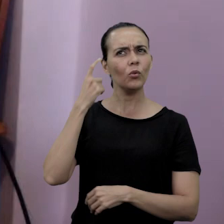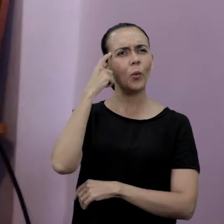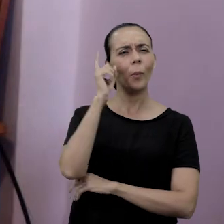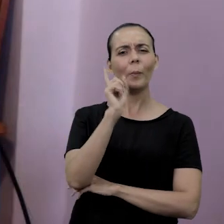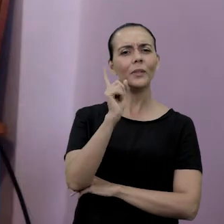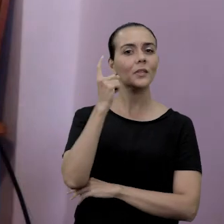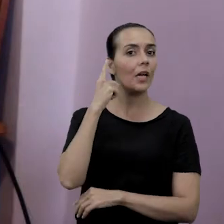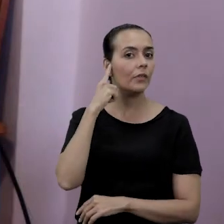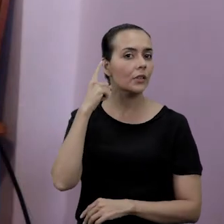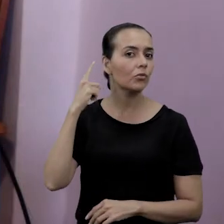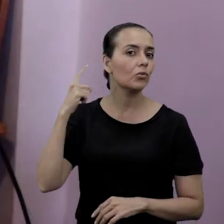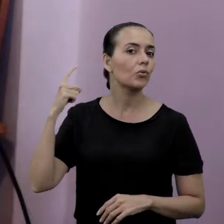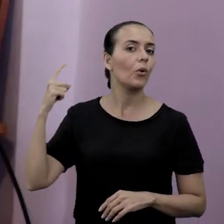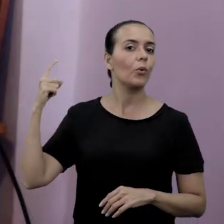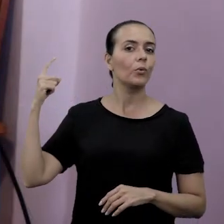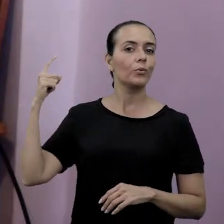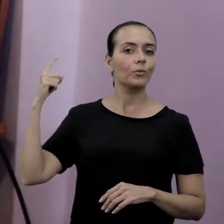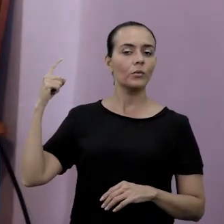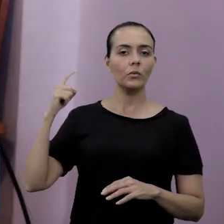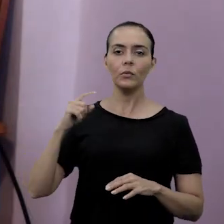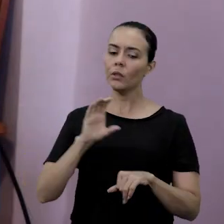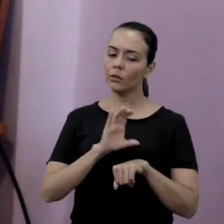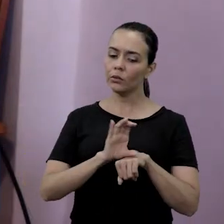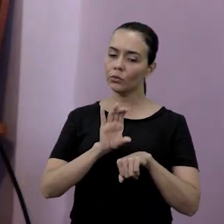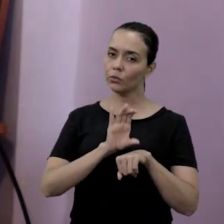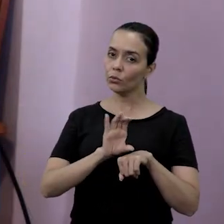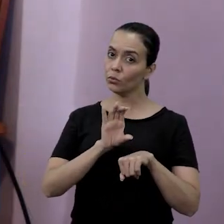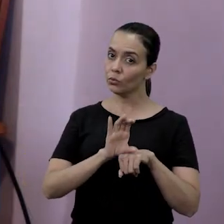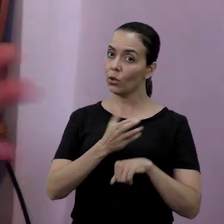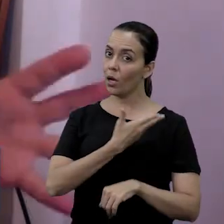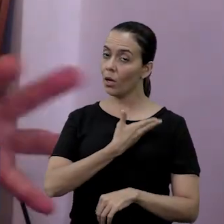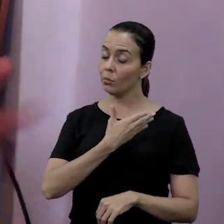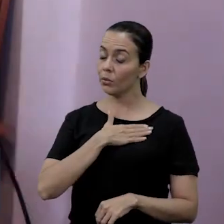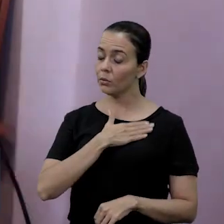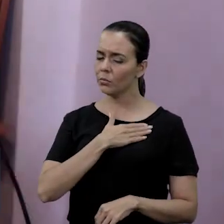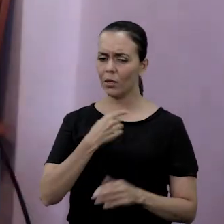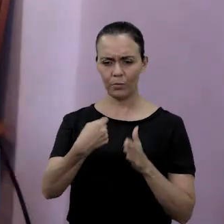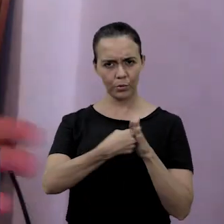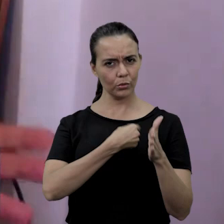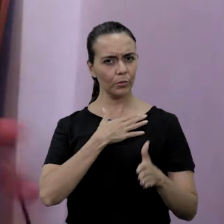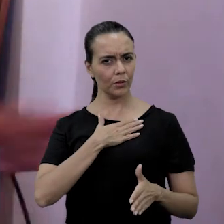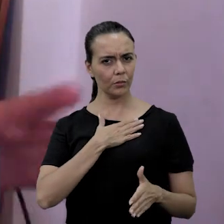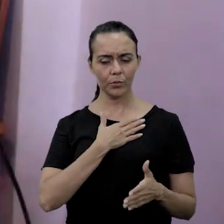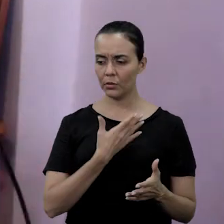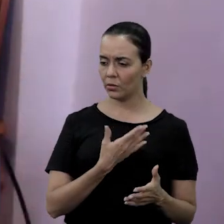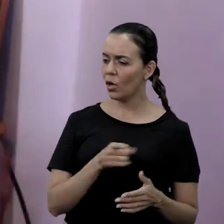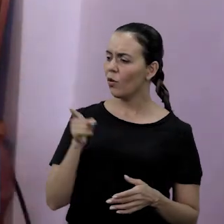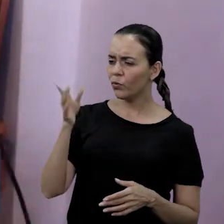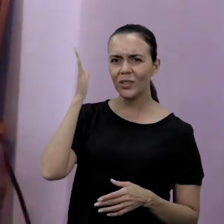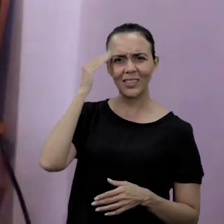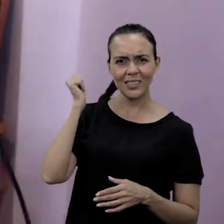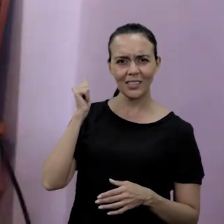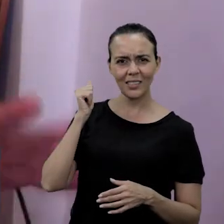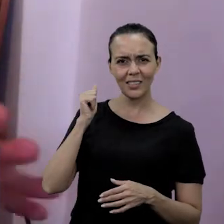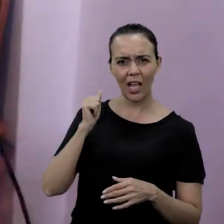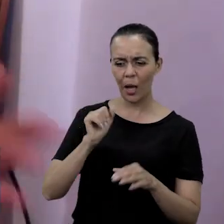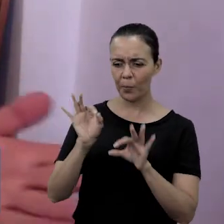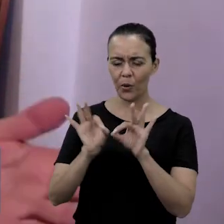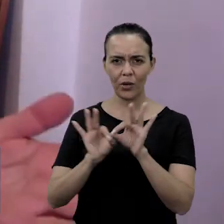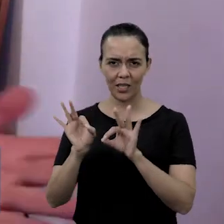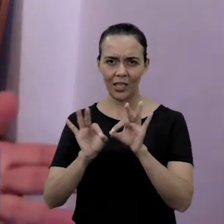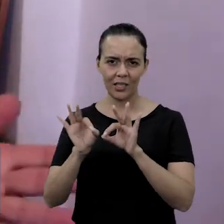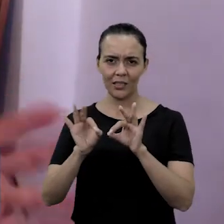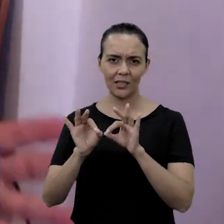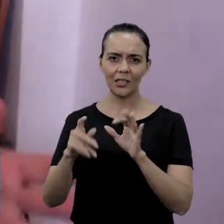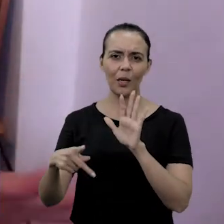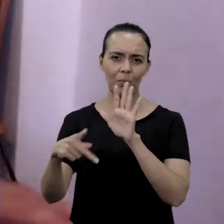som nesse momento, mas durante o curso, um colega perguntou: "Ah, você sabe mexer no Pro Tools? Sabiam que